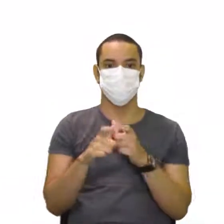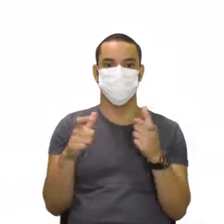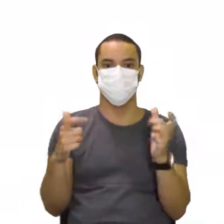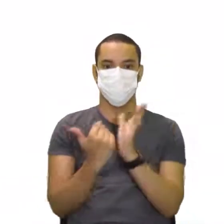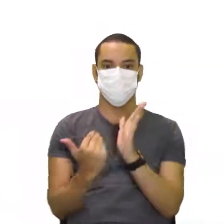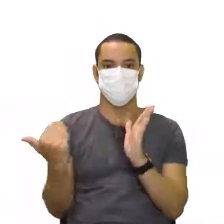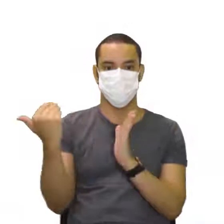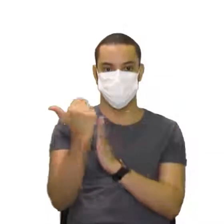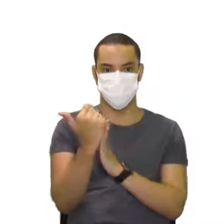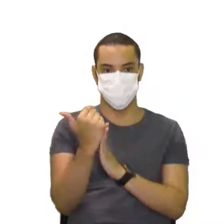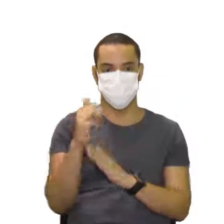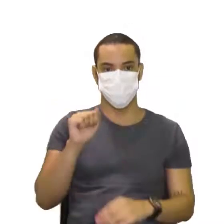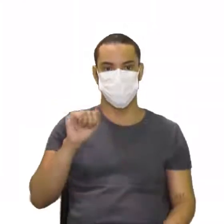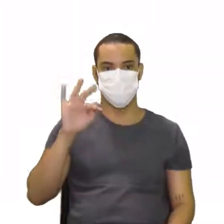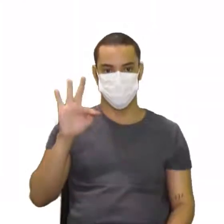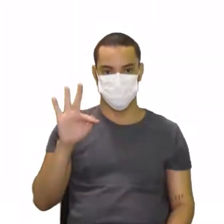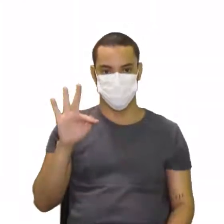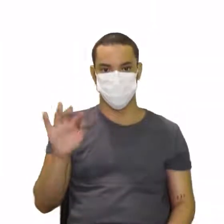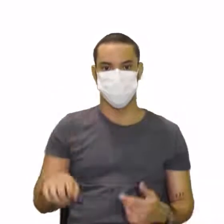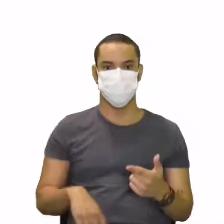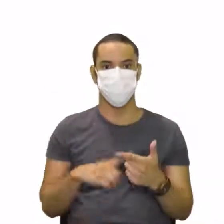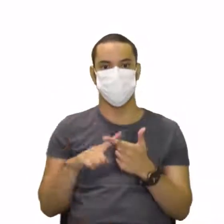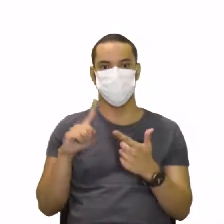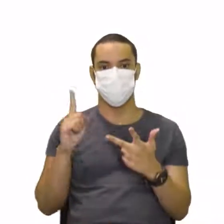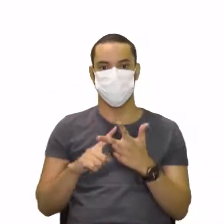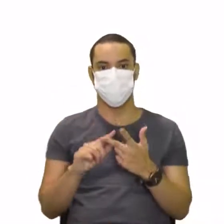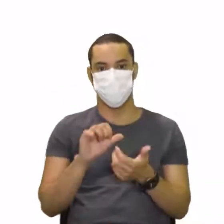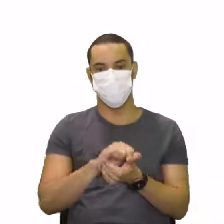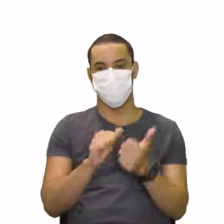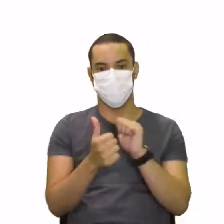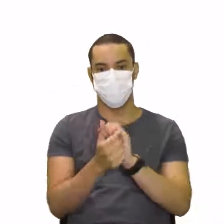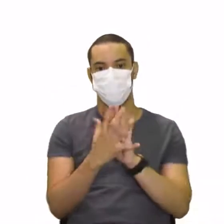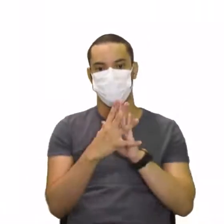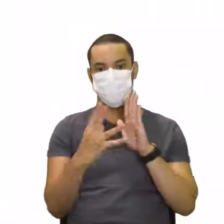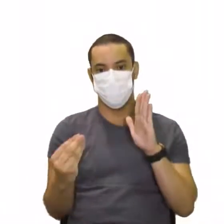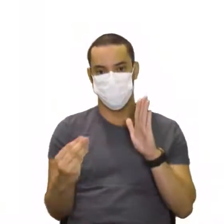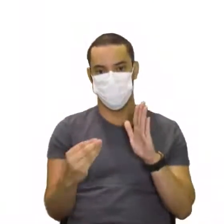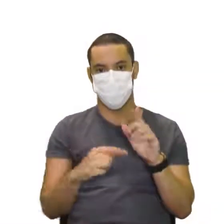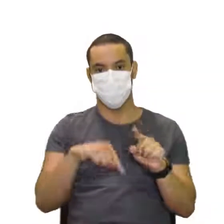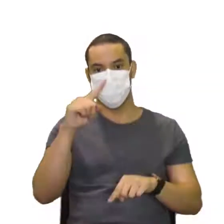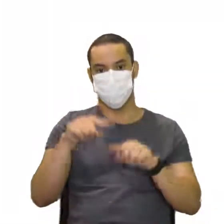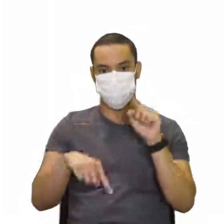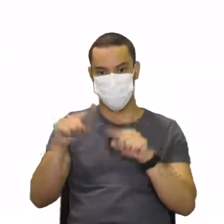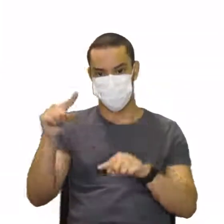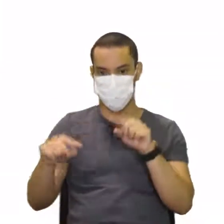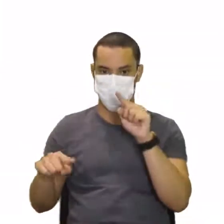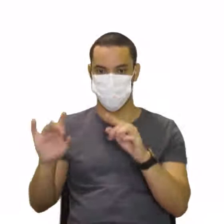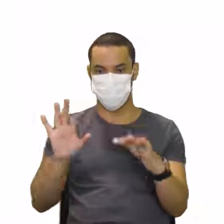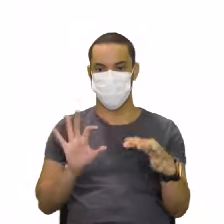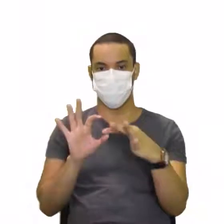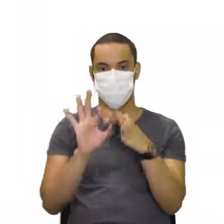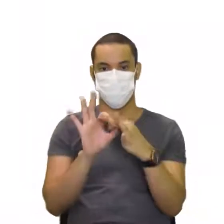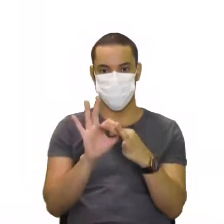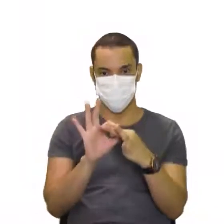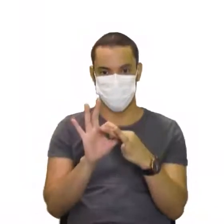amplificador da frequência aqui, o modulador, aqui é o oscilador, que está interligado aqui ao modulador. Nós